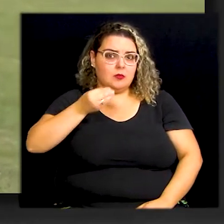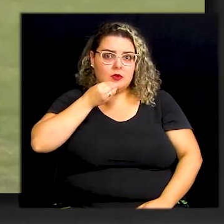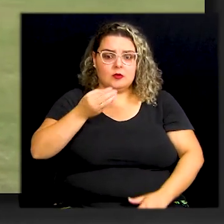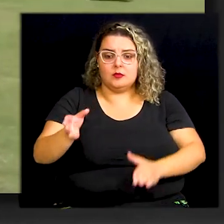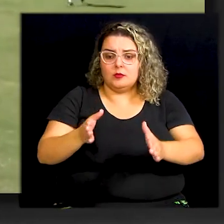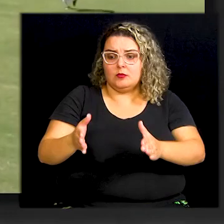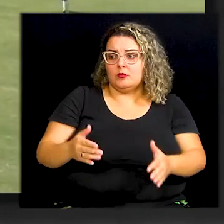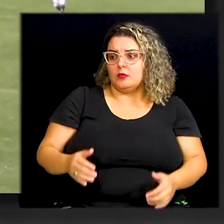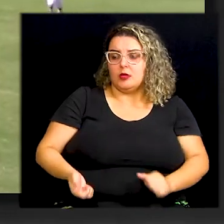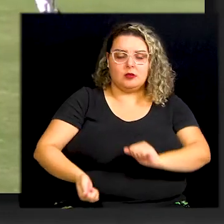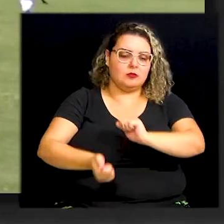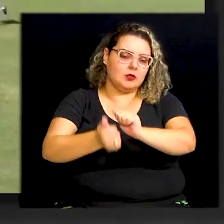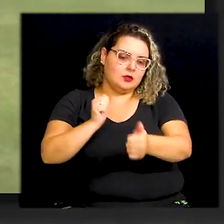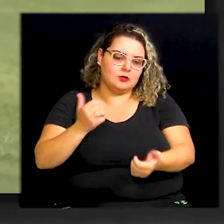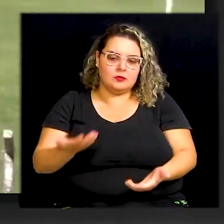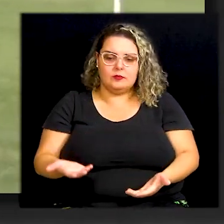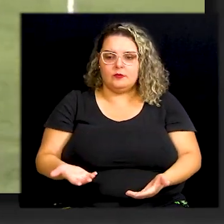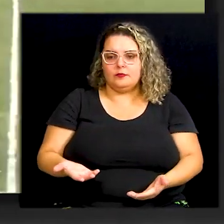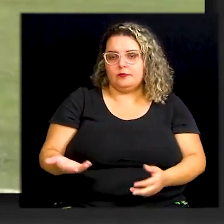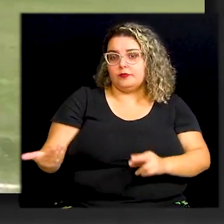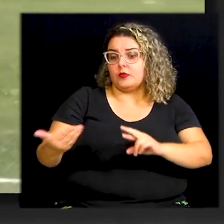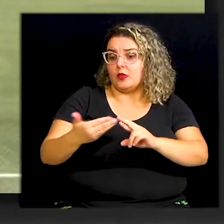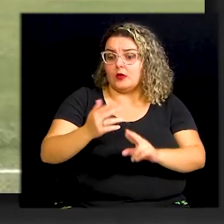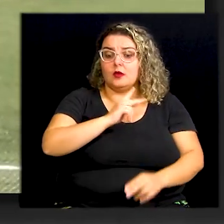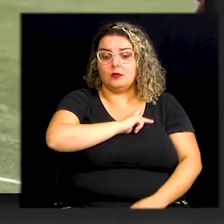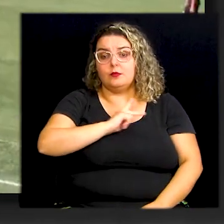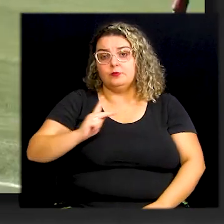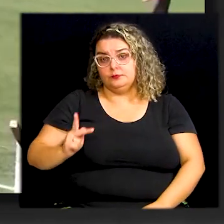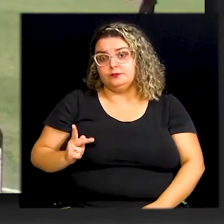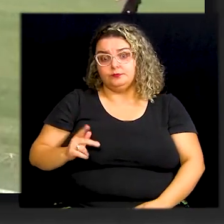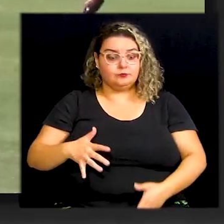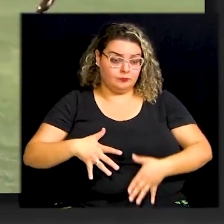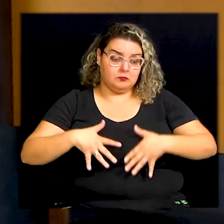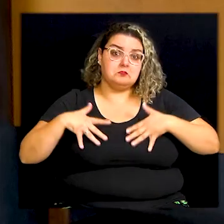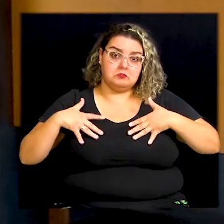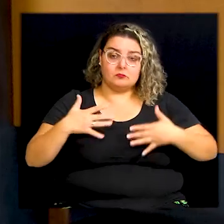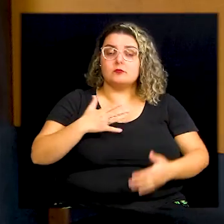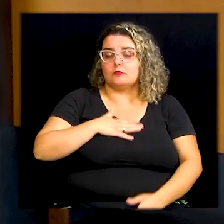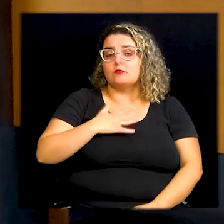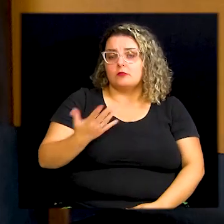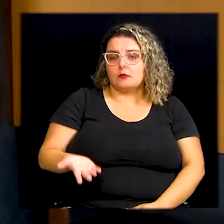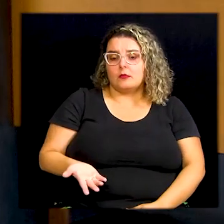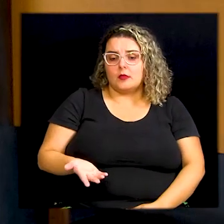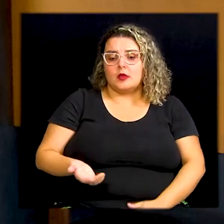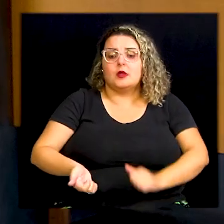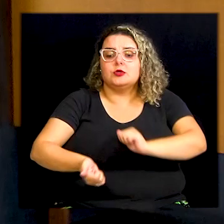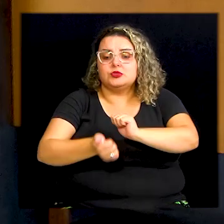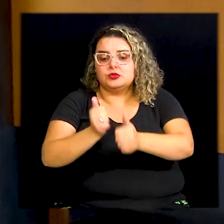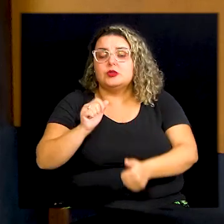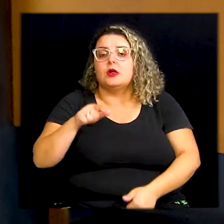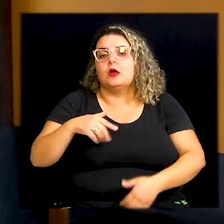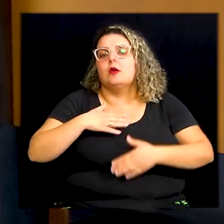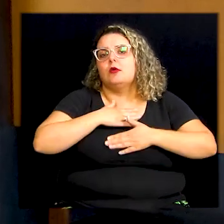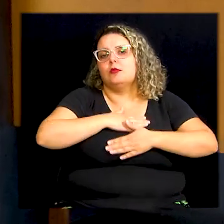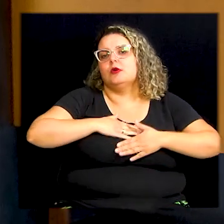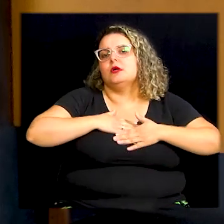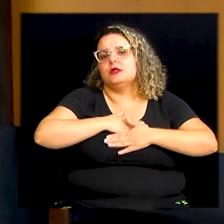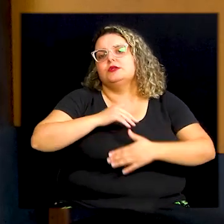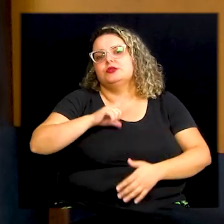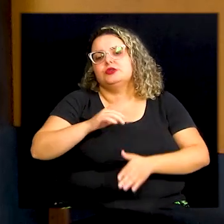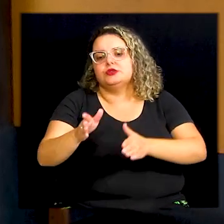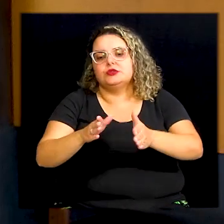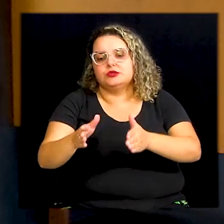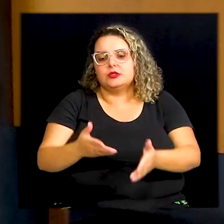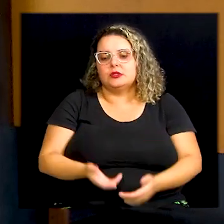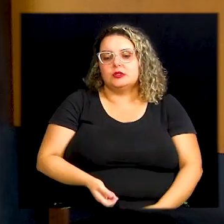desfrutar do momento, que é jogar futebol, ainda representar a Ponte Preta, que é um orgulho enorme para mim, e jogar era o prazer que eu tinha